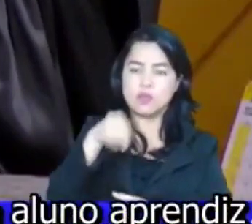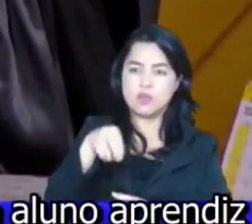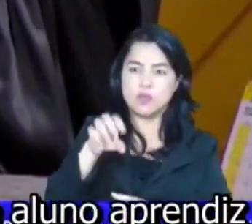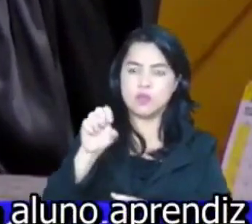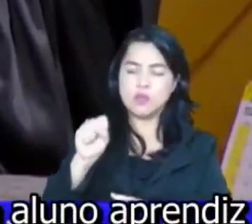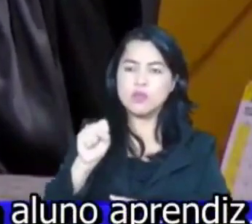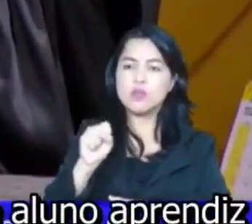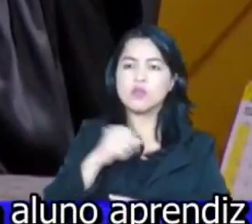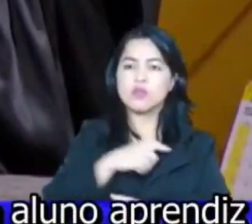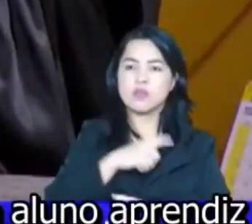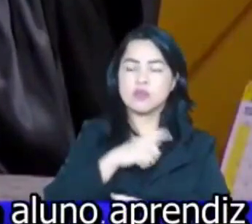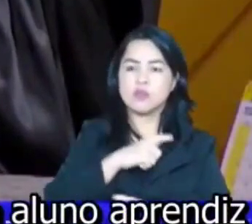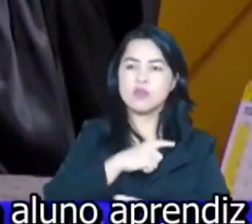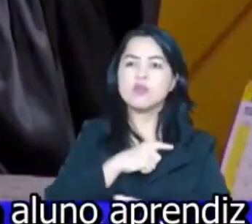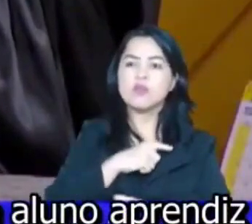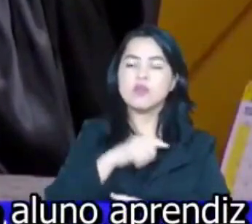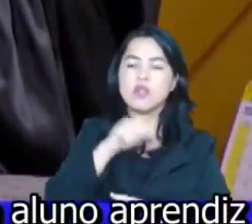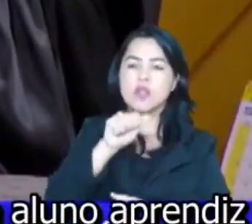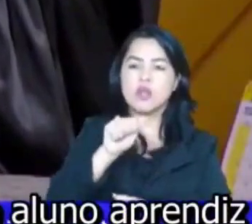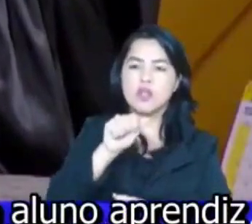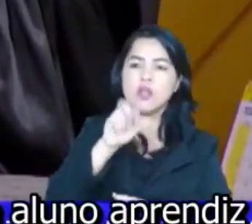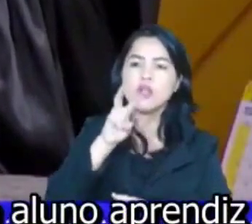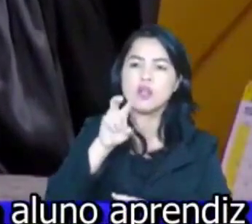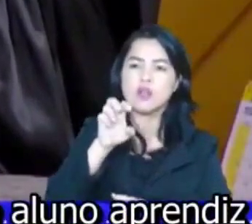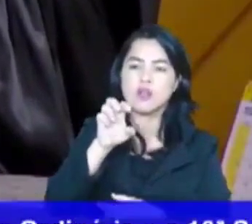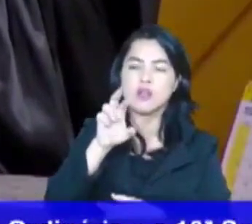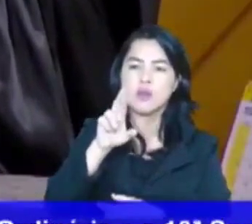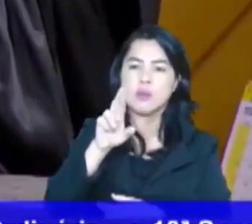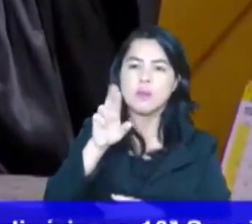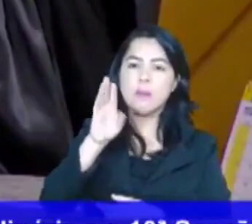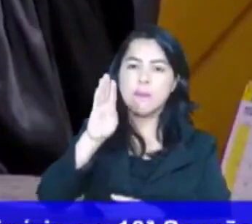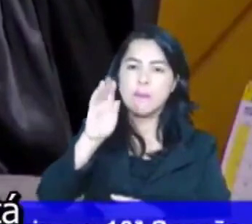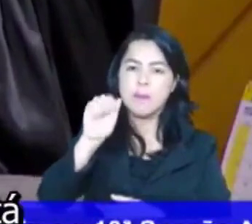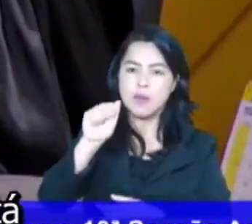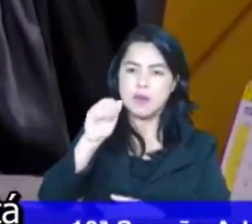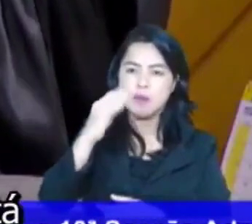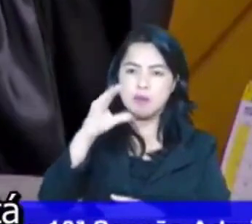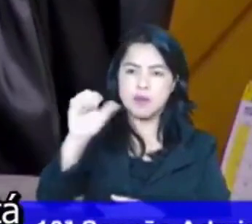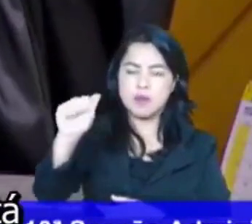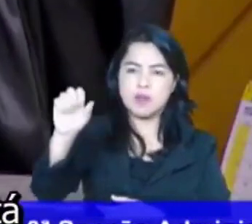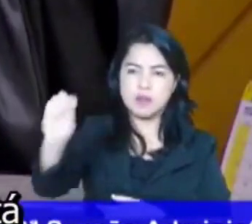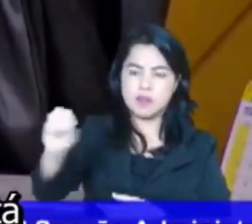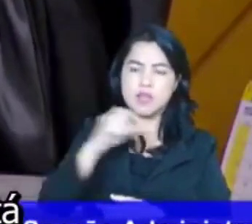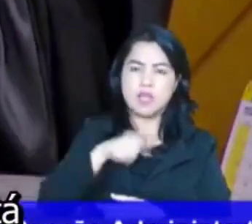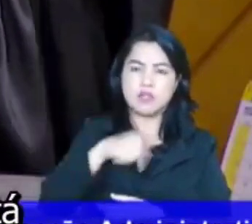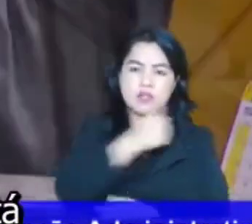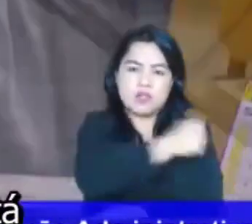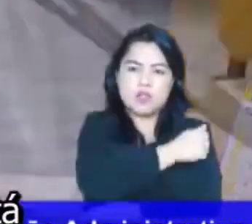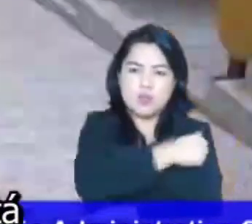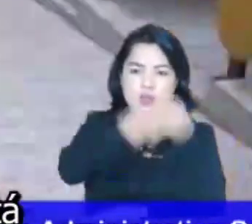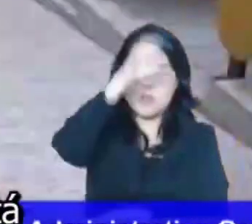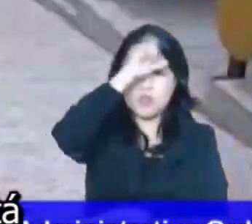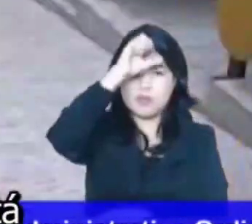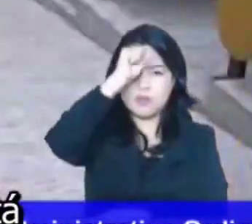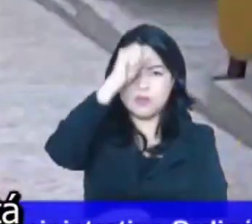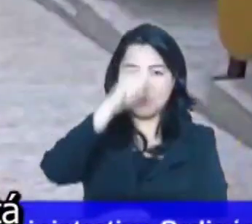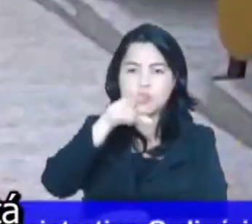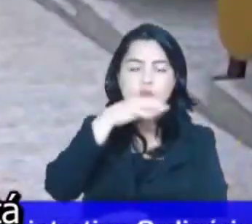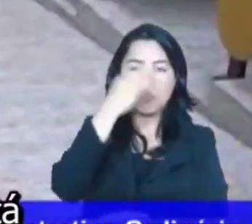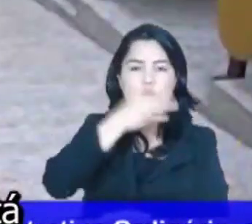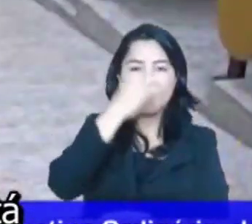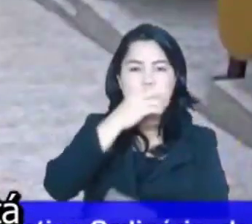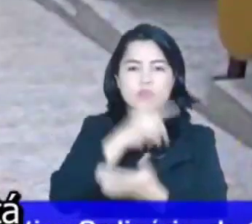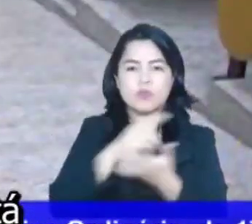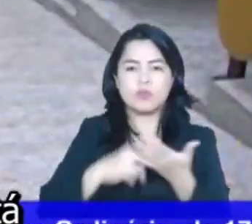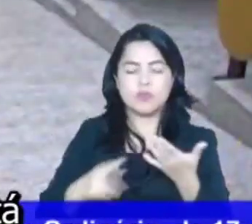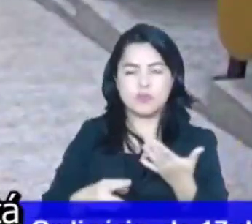que ele fez de averbação de tempo de aluno-aprendiz. O ilustre relator Carmo Antônio com a palavra. Imagem ampla